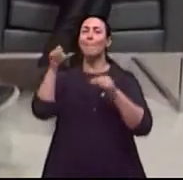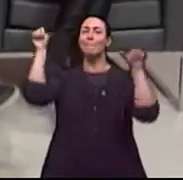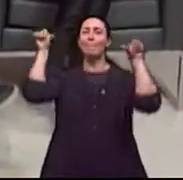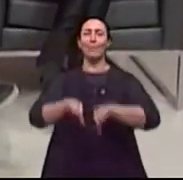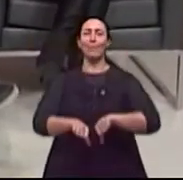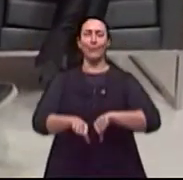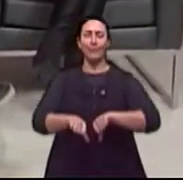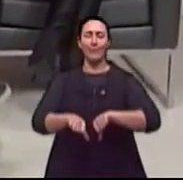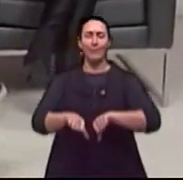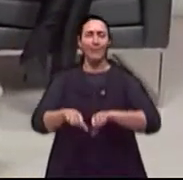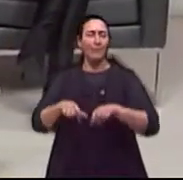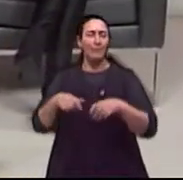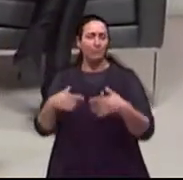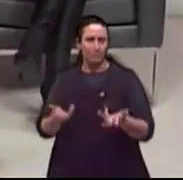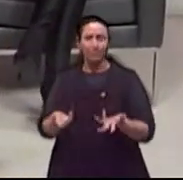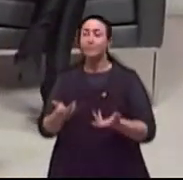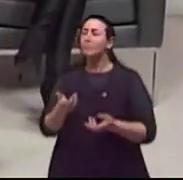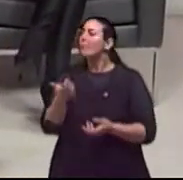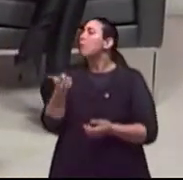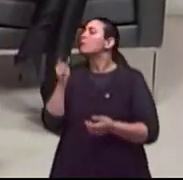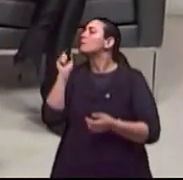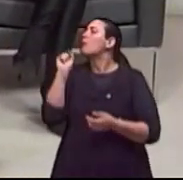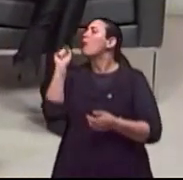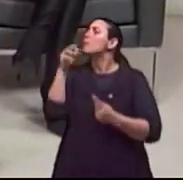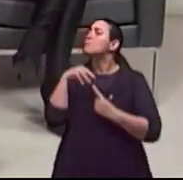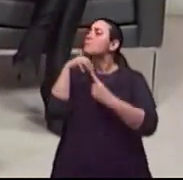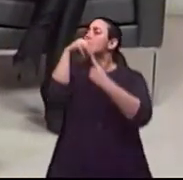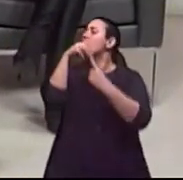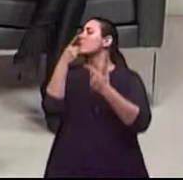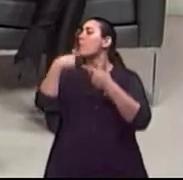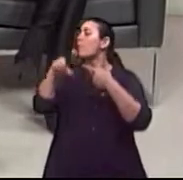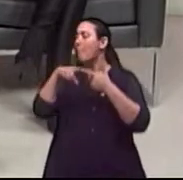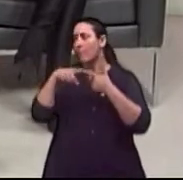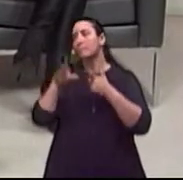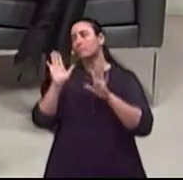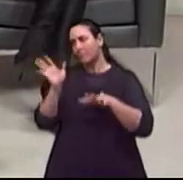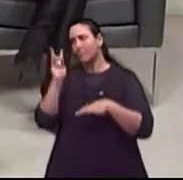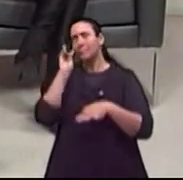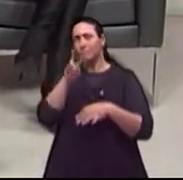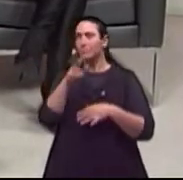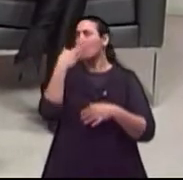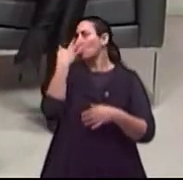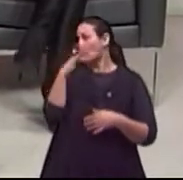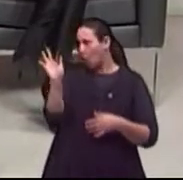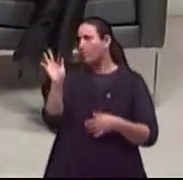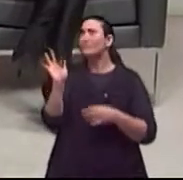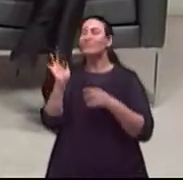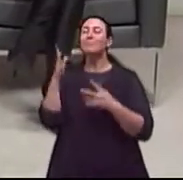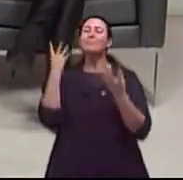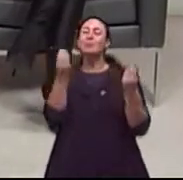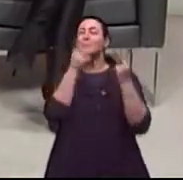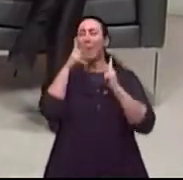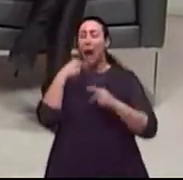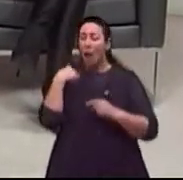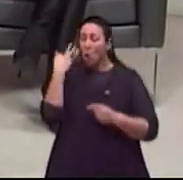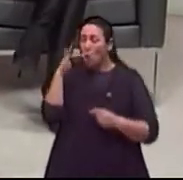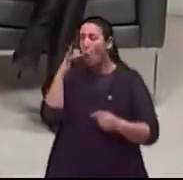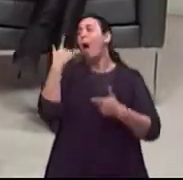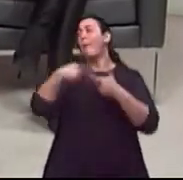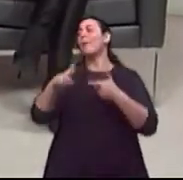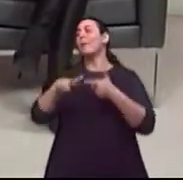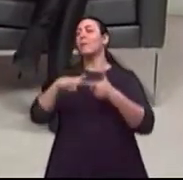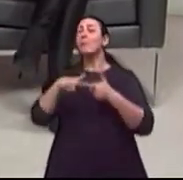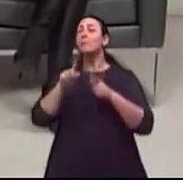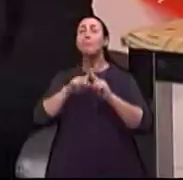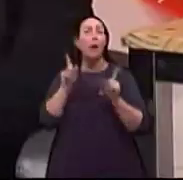ok já os principais sintomas então Doutor já descartamos esse sinal da dor que a gente vai muito pela dor às vezes